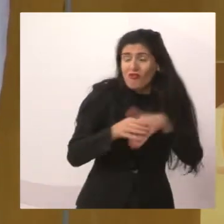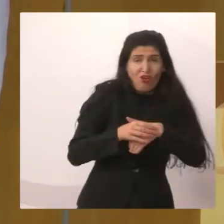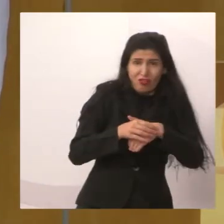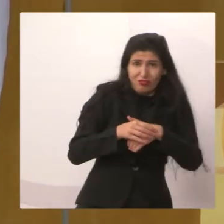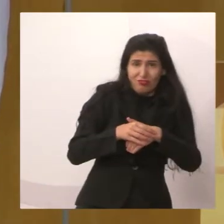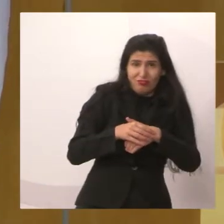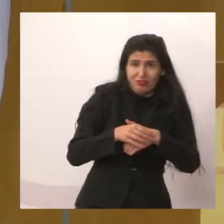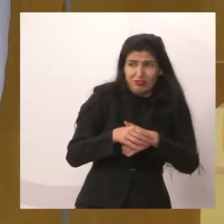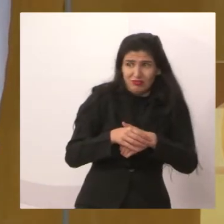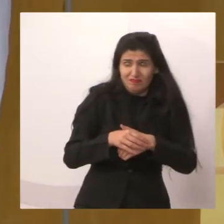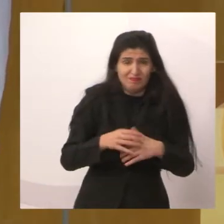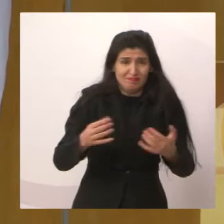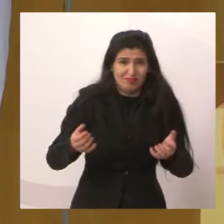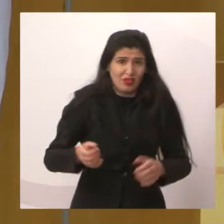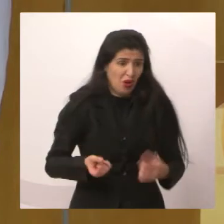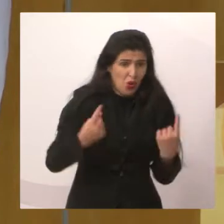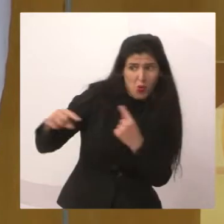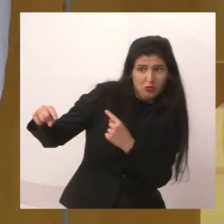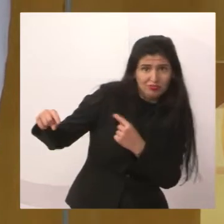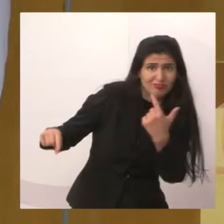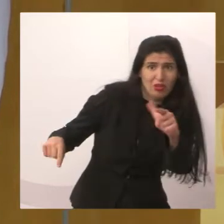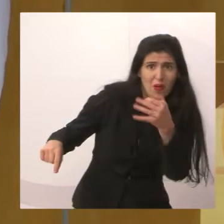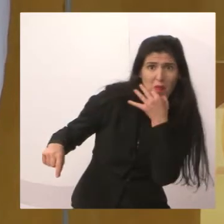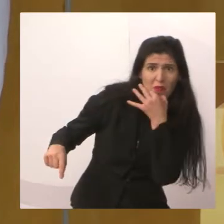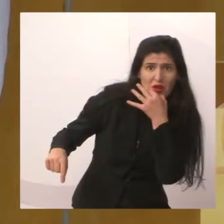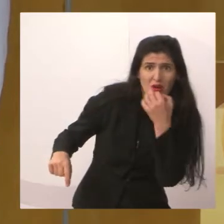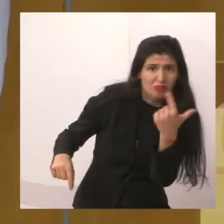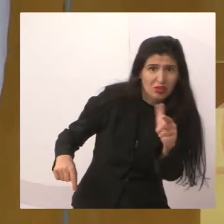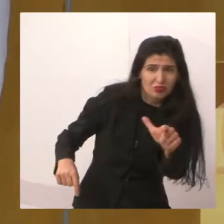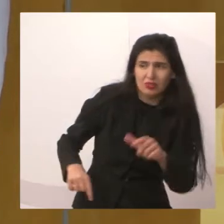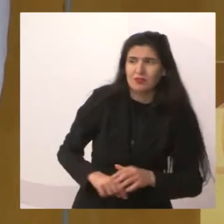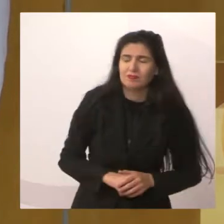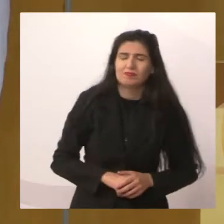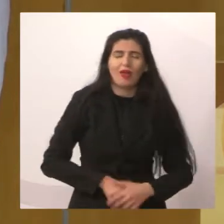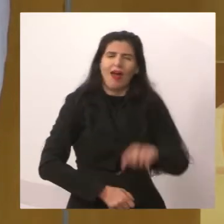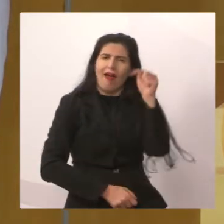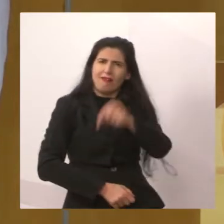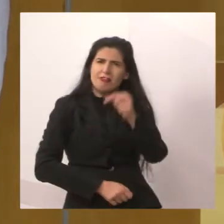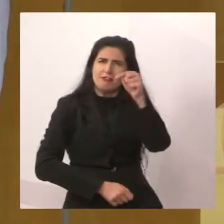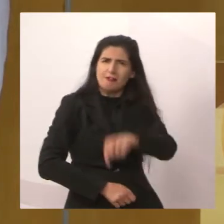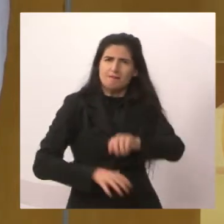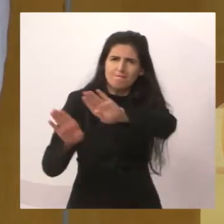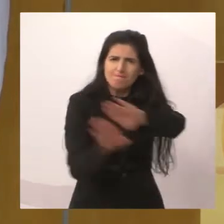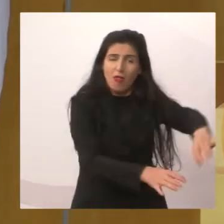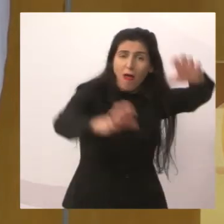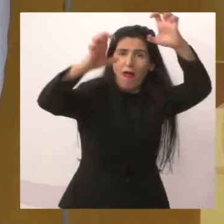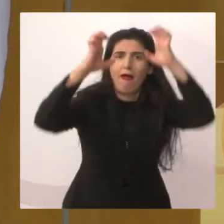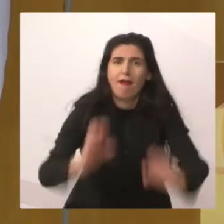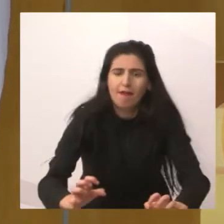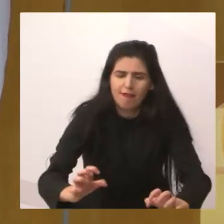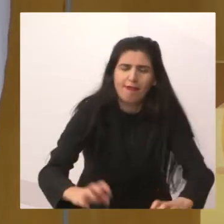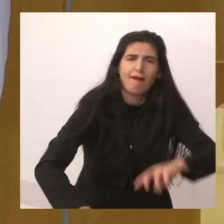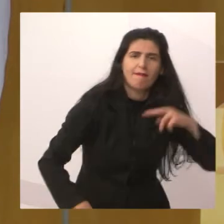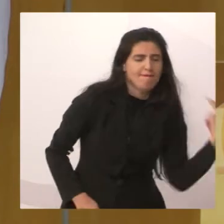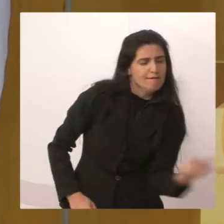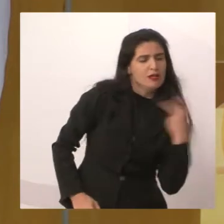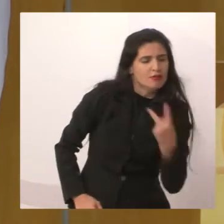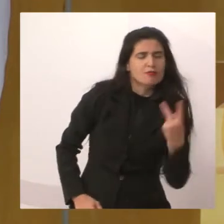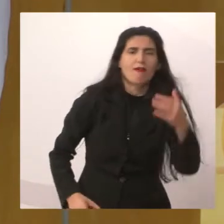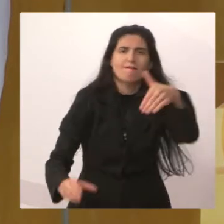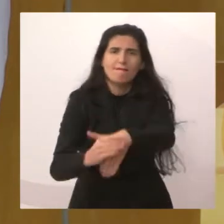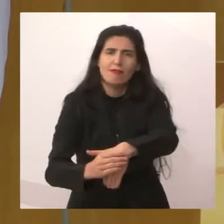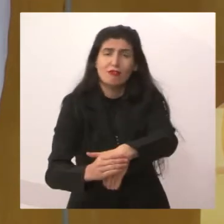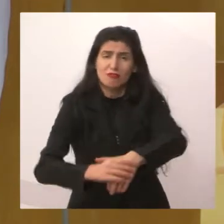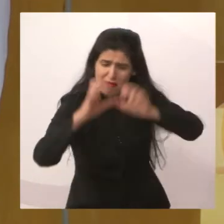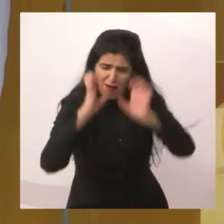ninguém. Então, nós estamos aqui para falar em ética, nós estamos aqui para valorizar o nosso voto, e